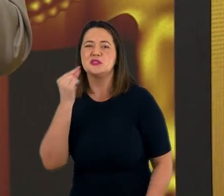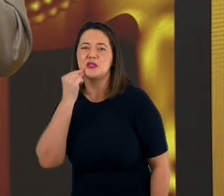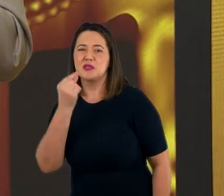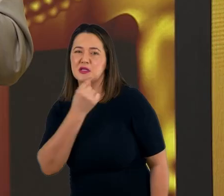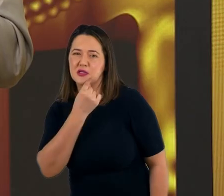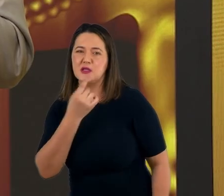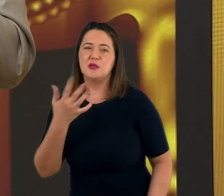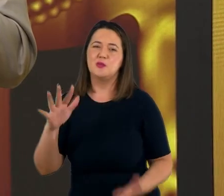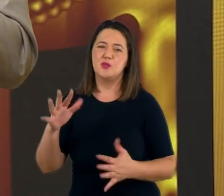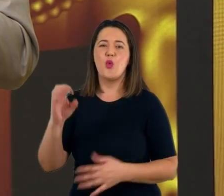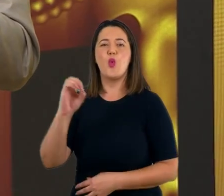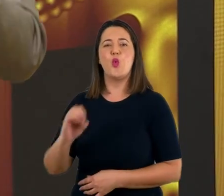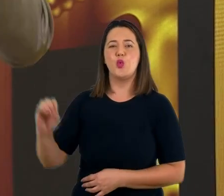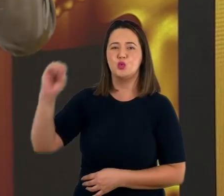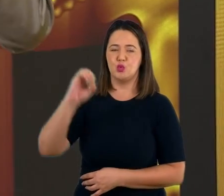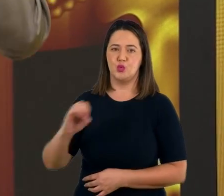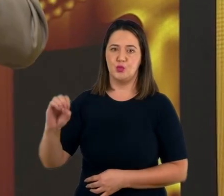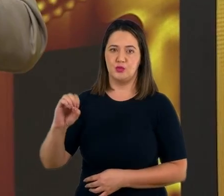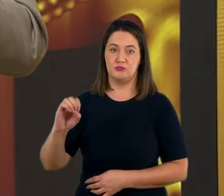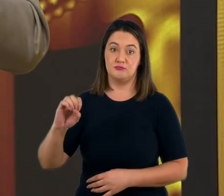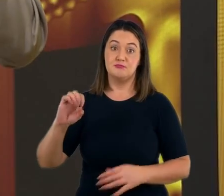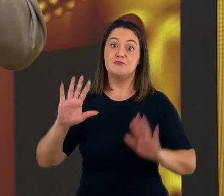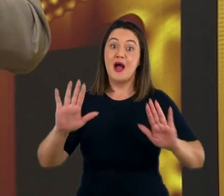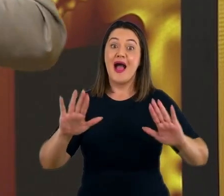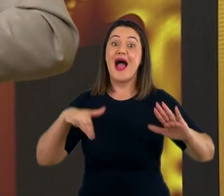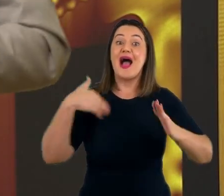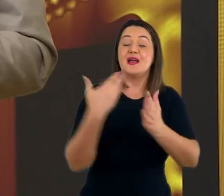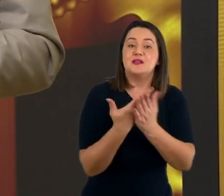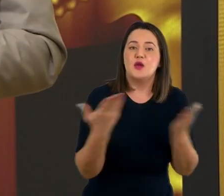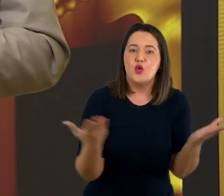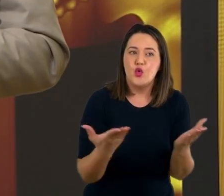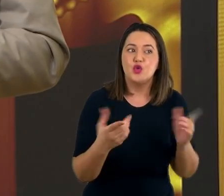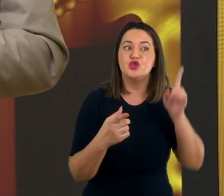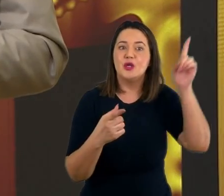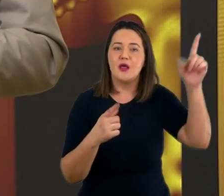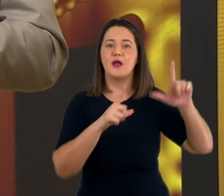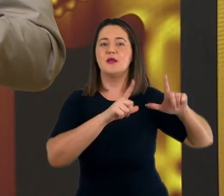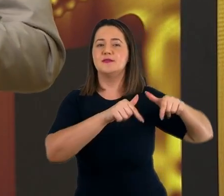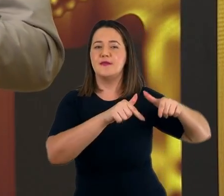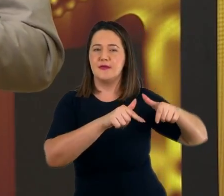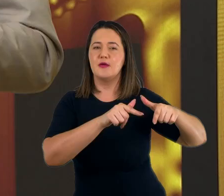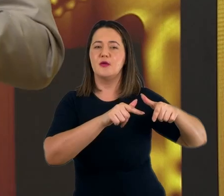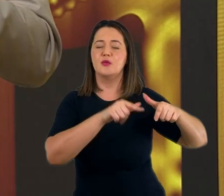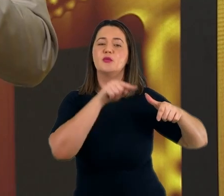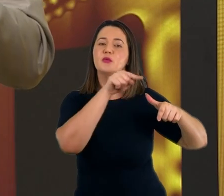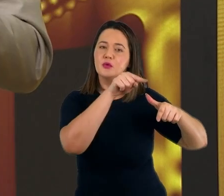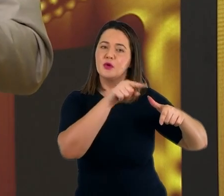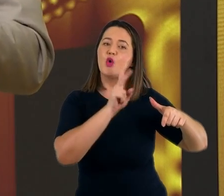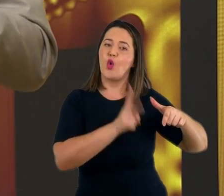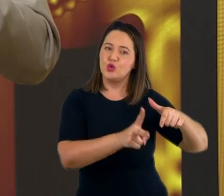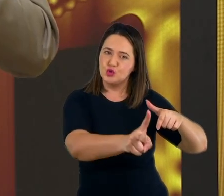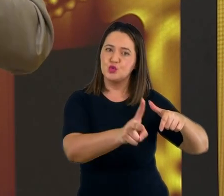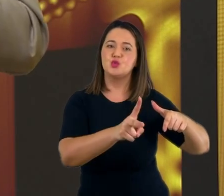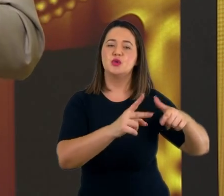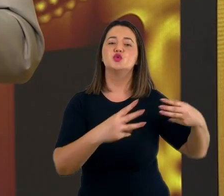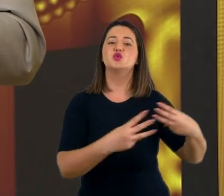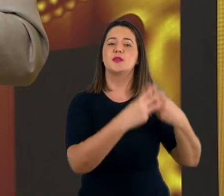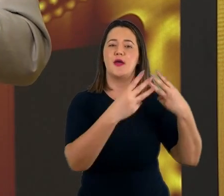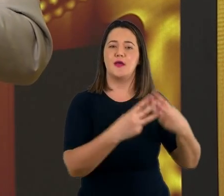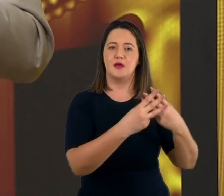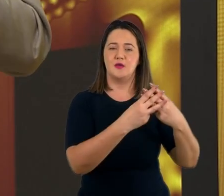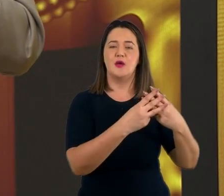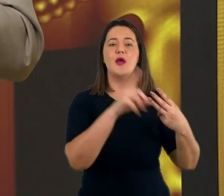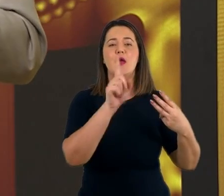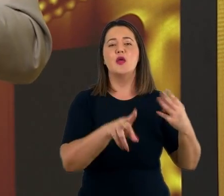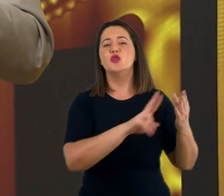setembro e outubro. Aliás, ainda hoje, o dia da expiação é uma data muito importante e sagrada para o